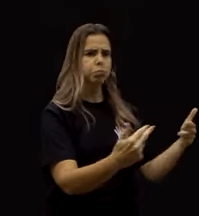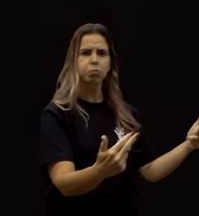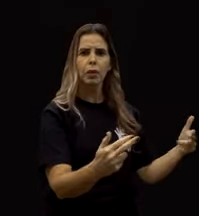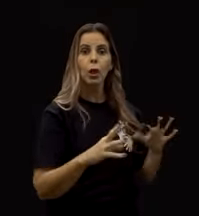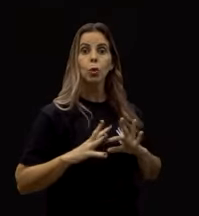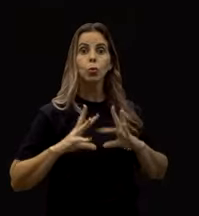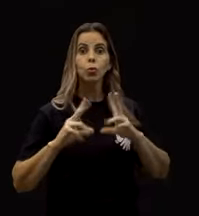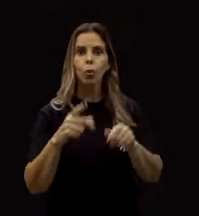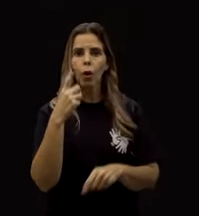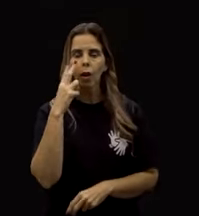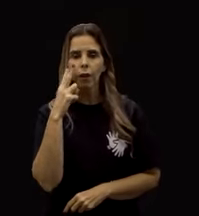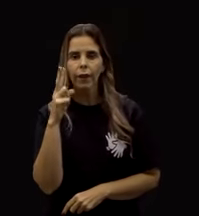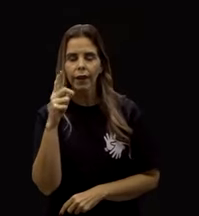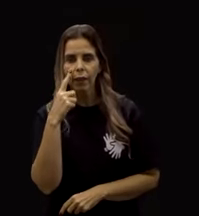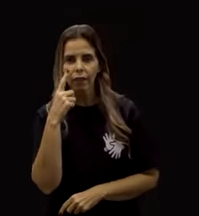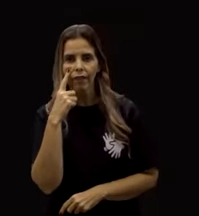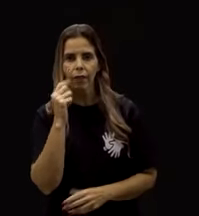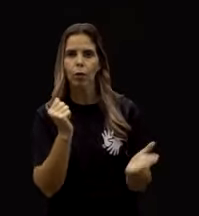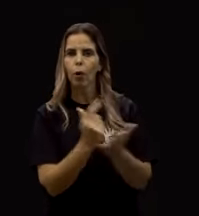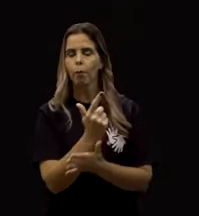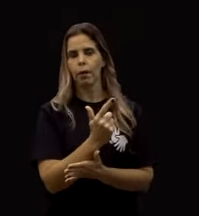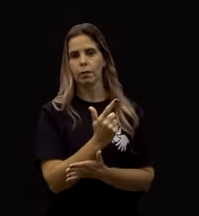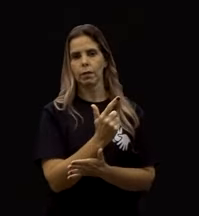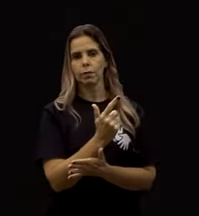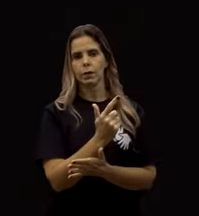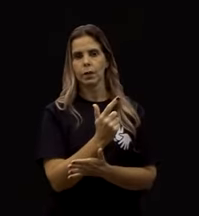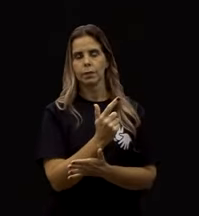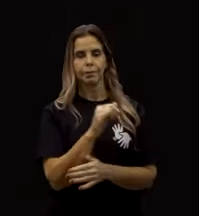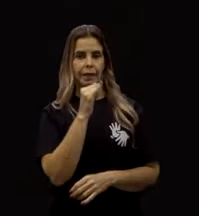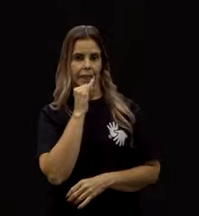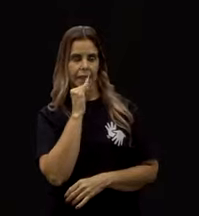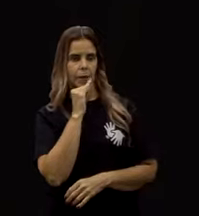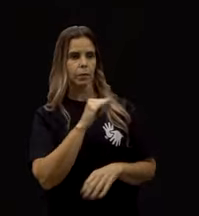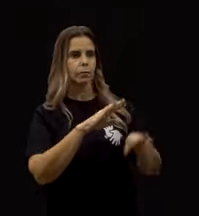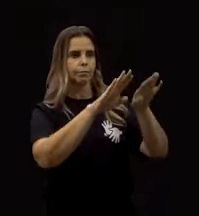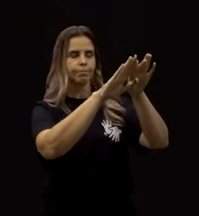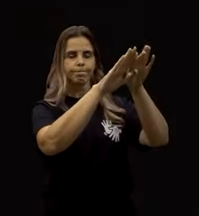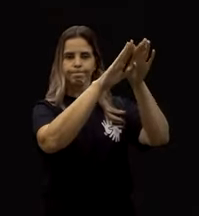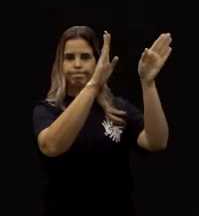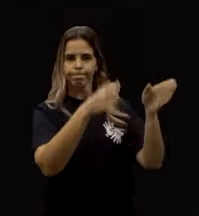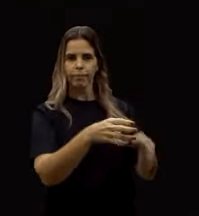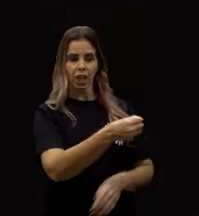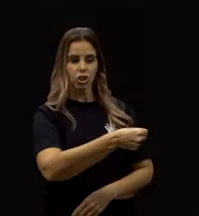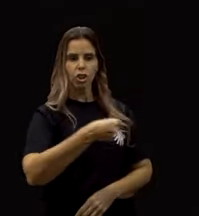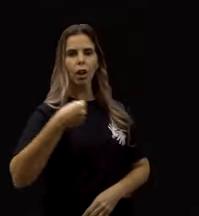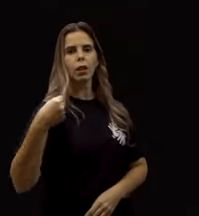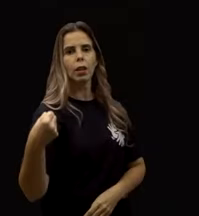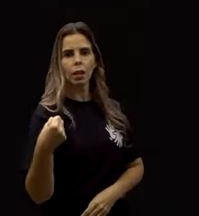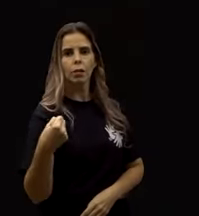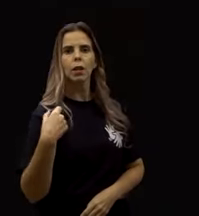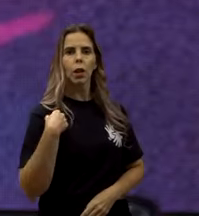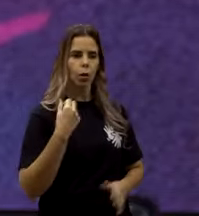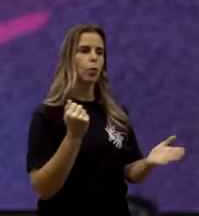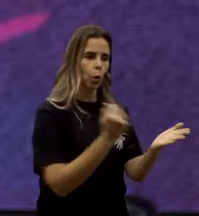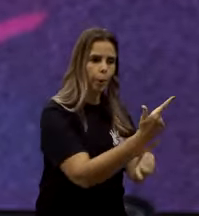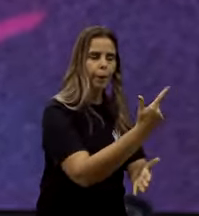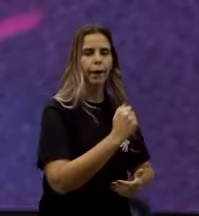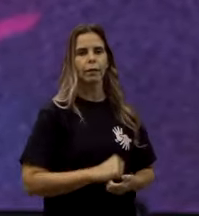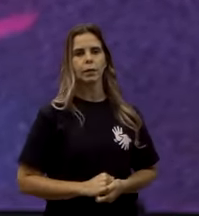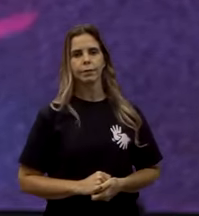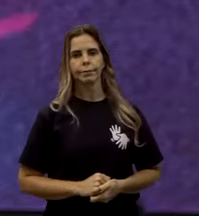comprava tô te falando verdade se você tivesse uma geladeira que custava R 1.000 você tivesse vendendo por 3 300 eu comprava